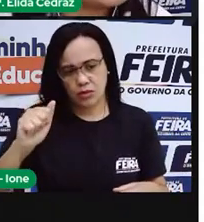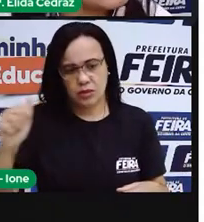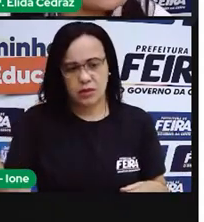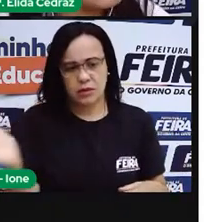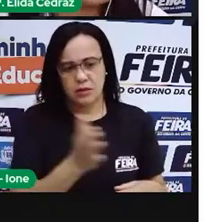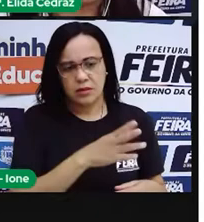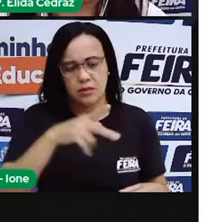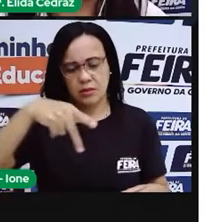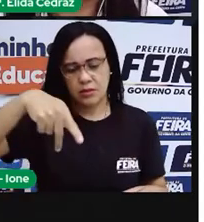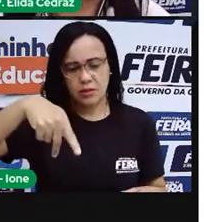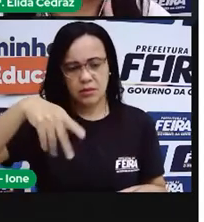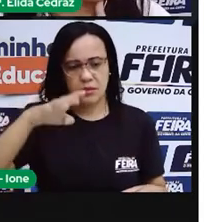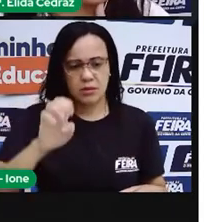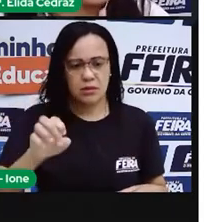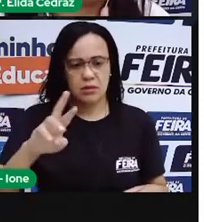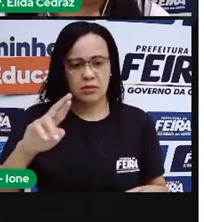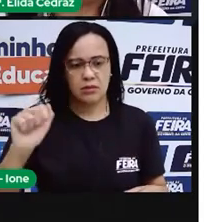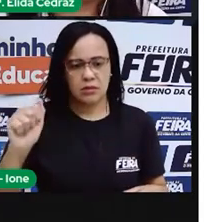pera,